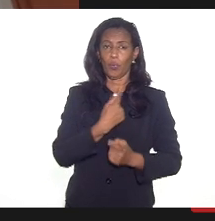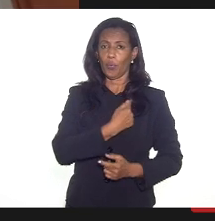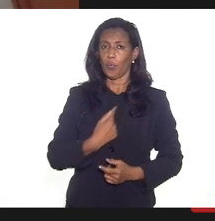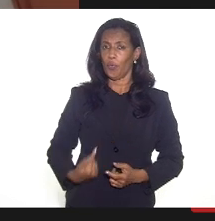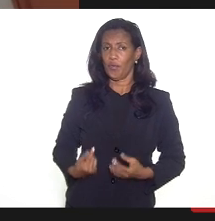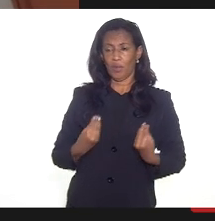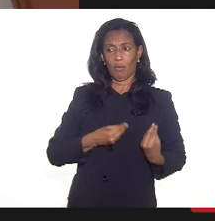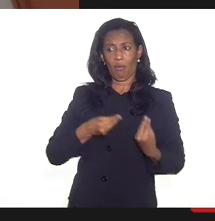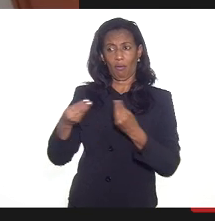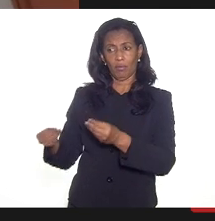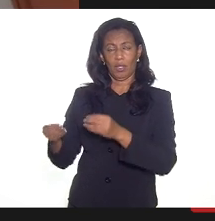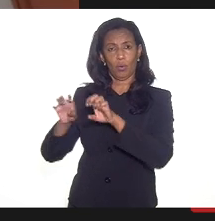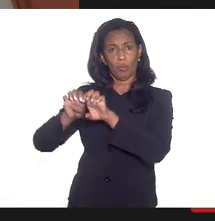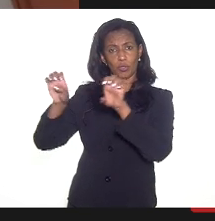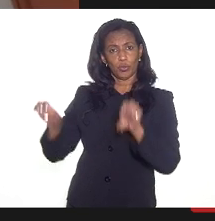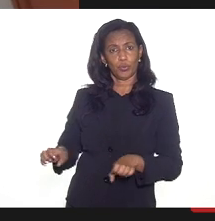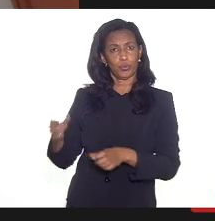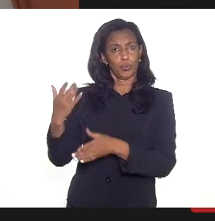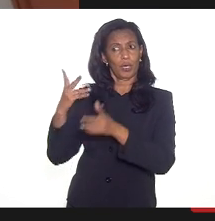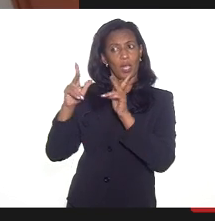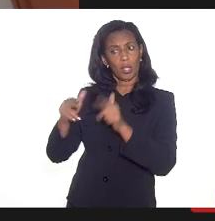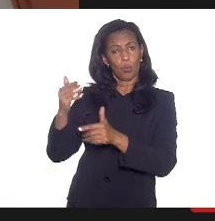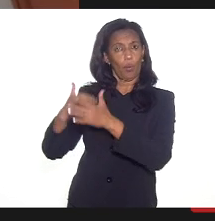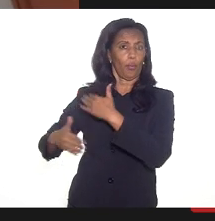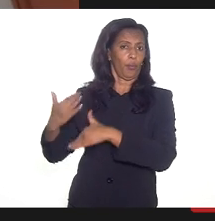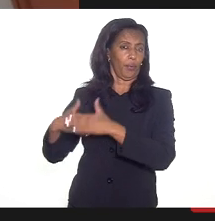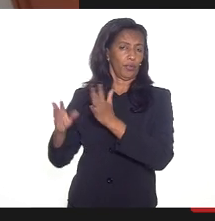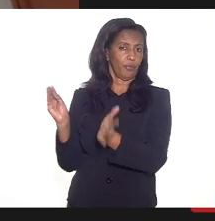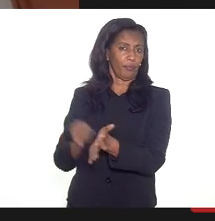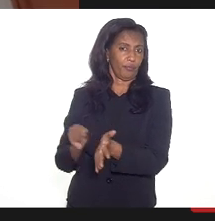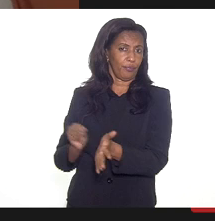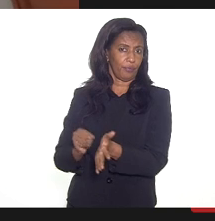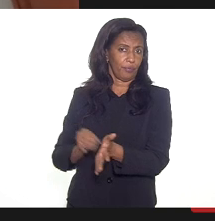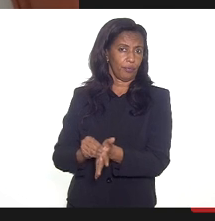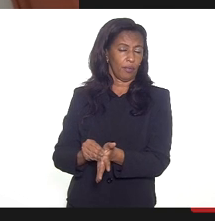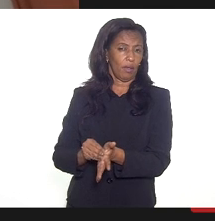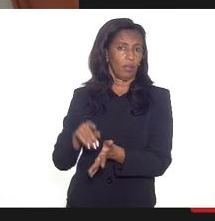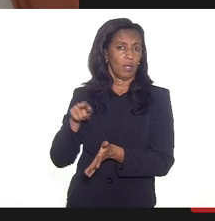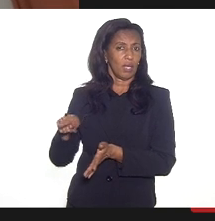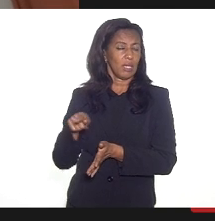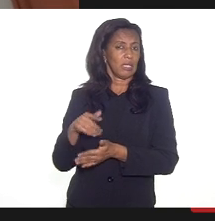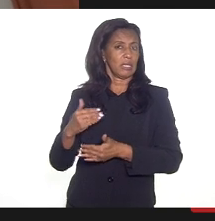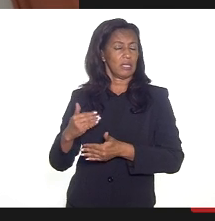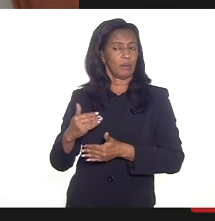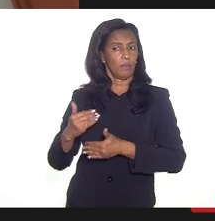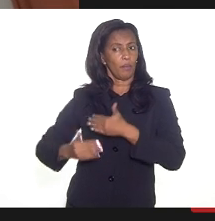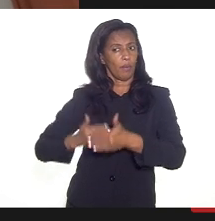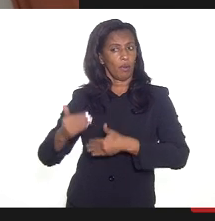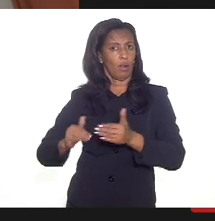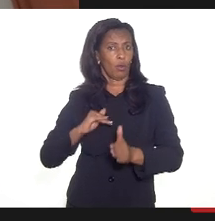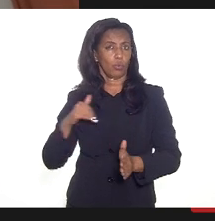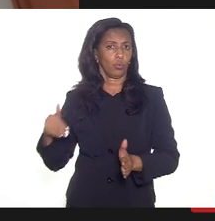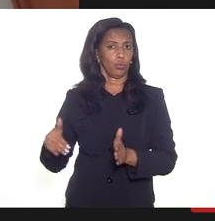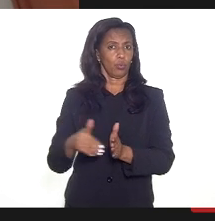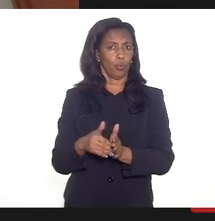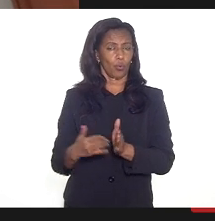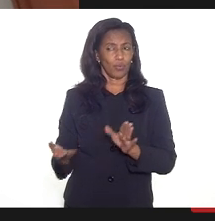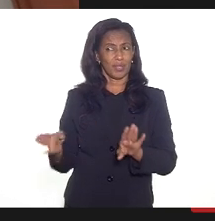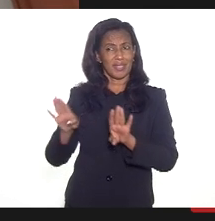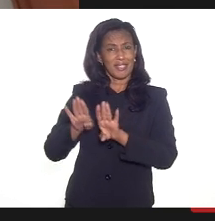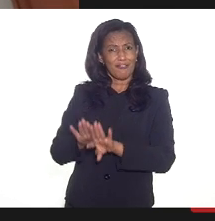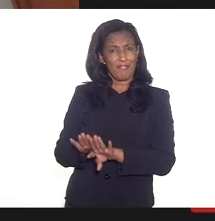equipamentos com toda a sua estrutura que tinha antes. E nesse processo todo, se fecha